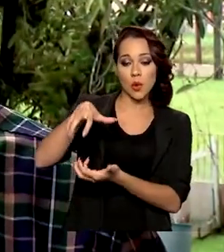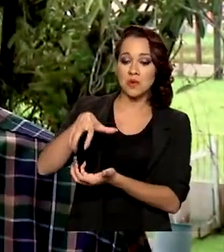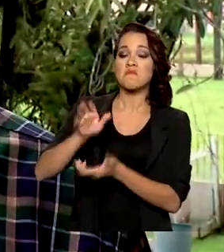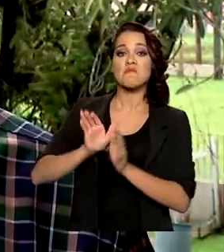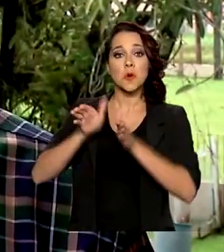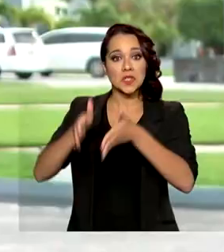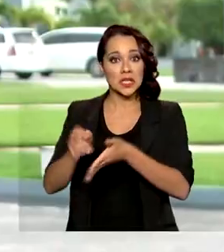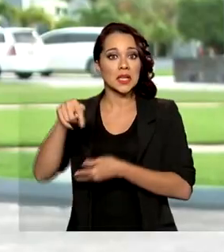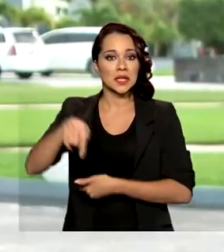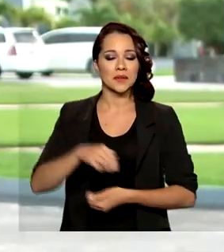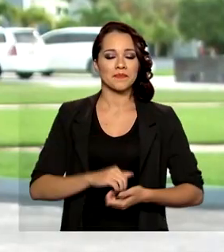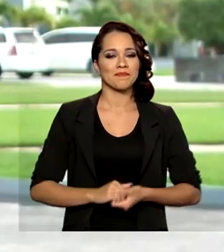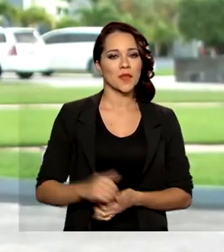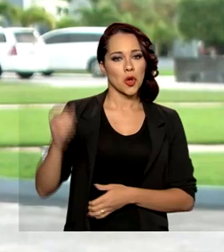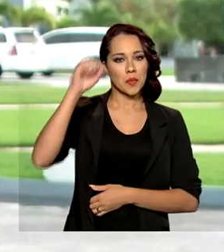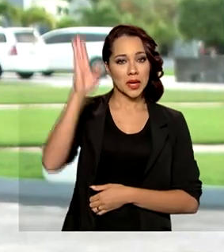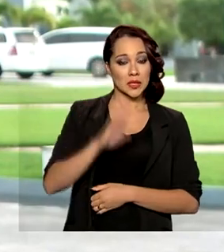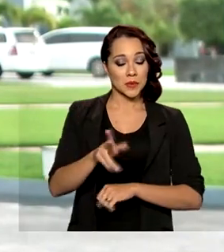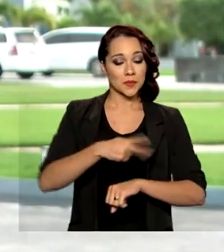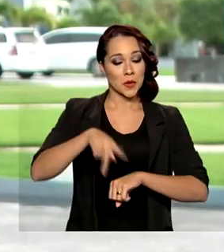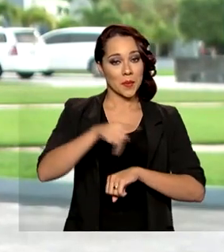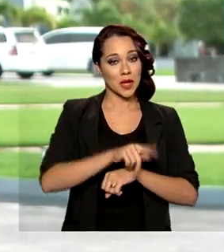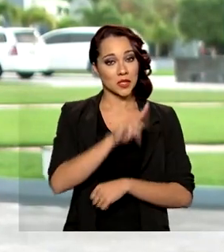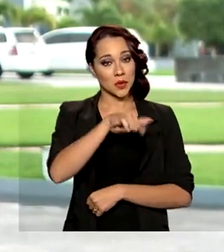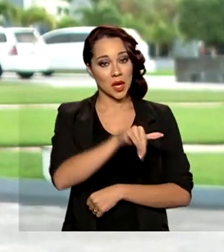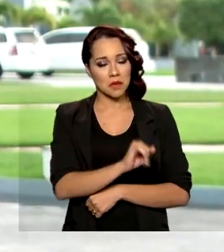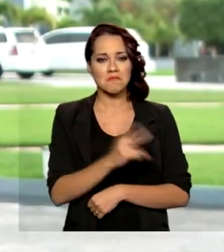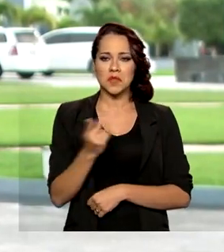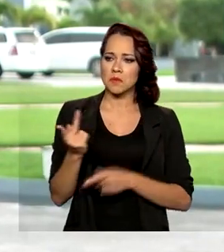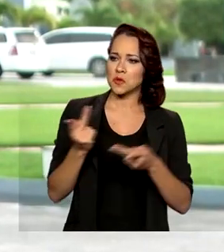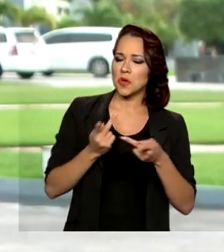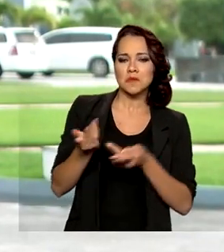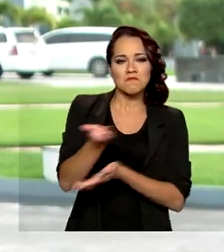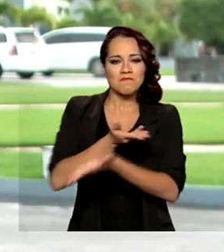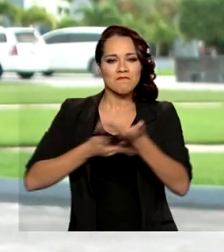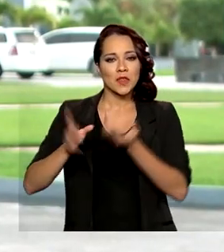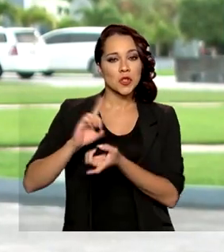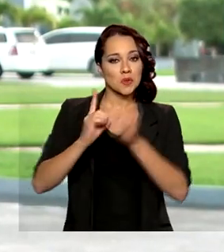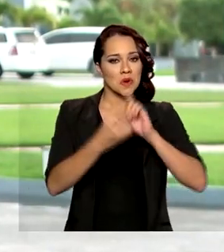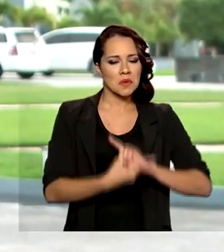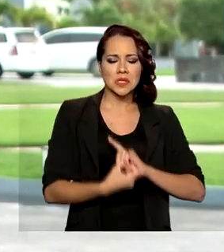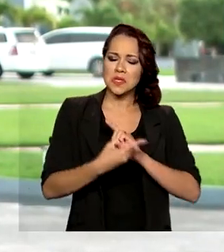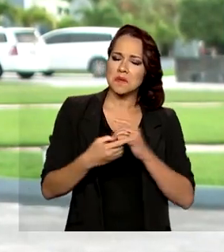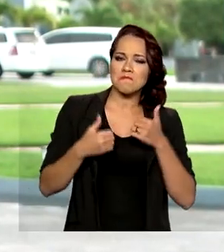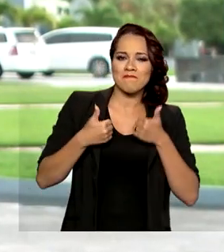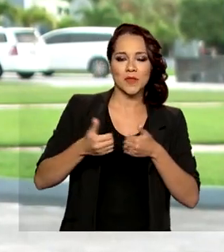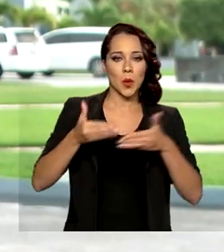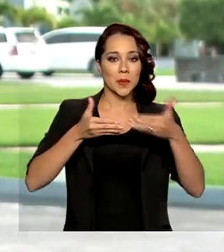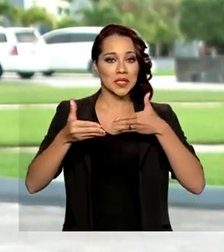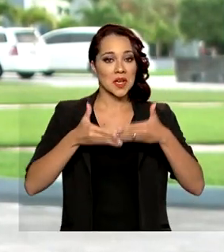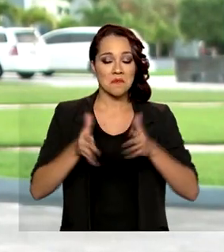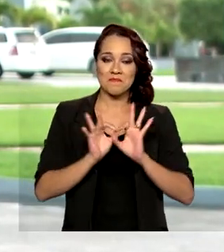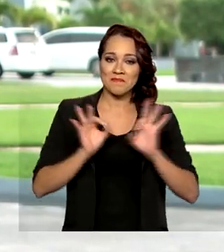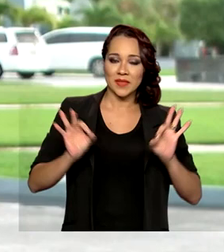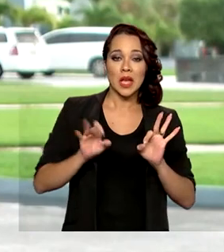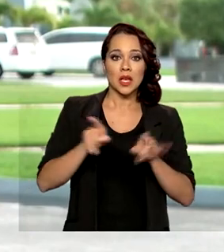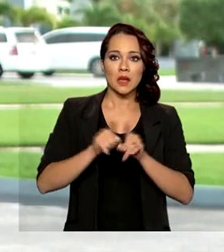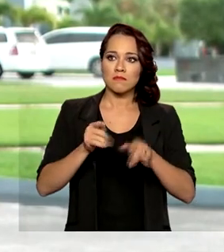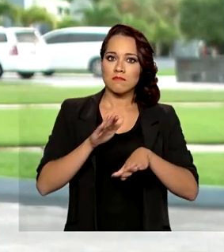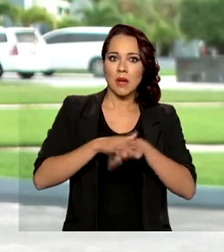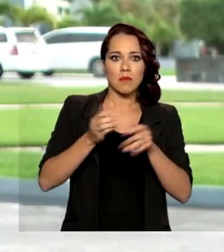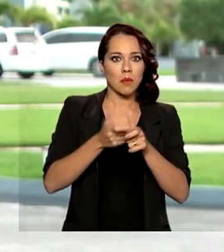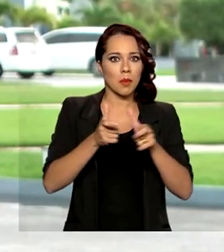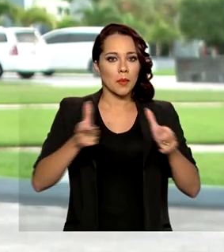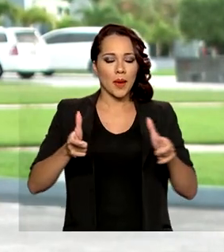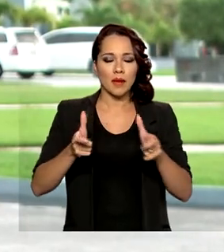se concentrado aqui. Brasil e Guiana sempre mantiveram boas relações diplomáticas e comerciais, que se intensificaram nos últimos